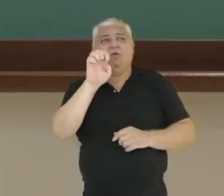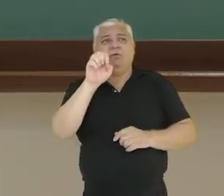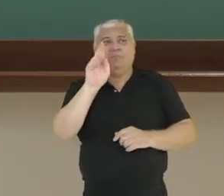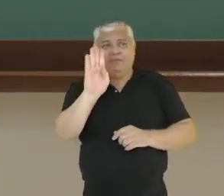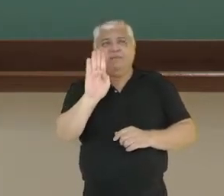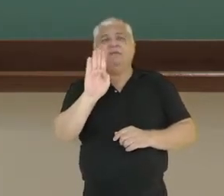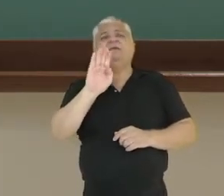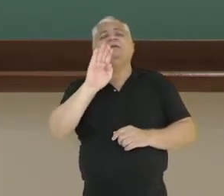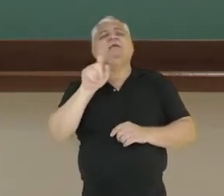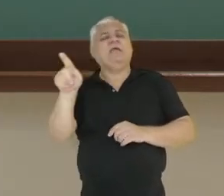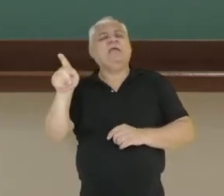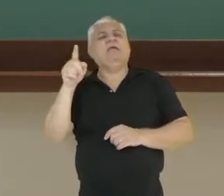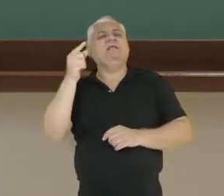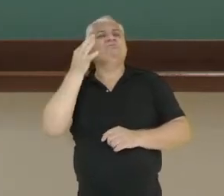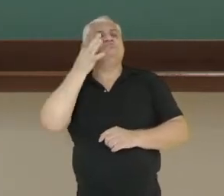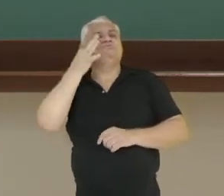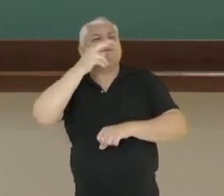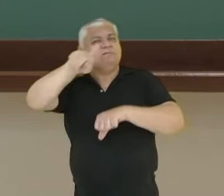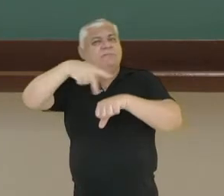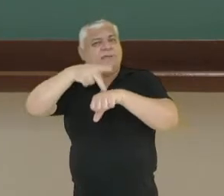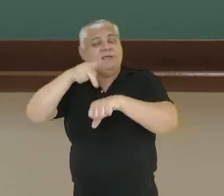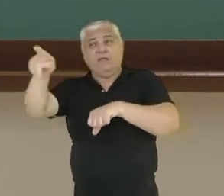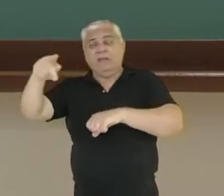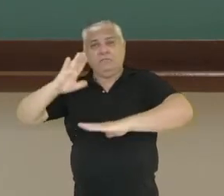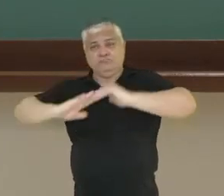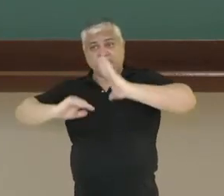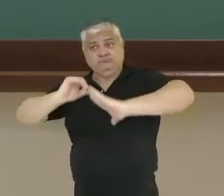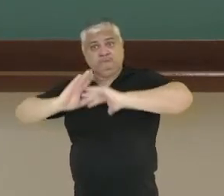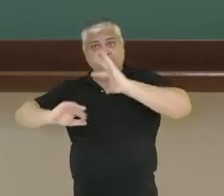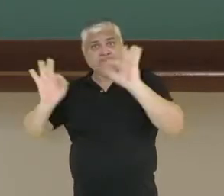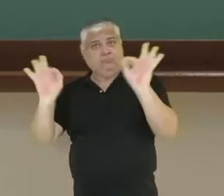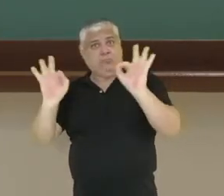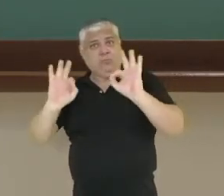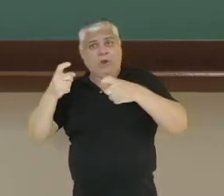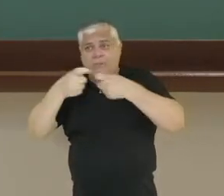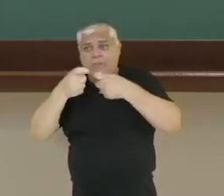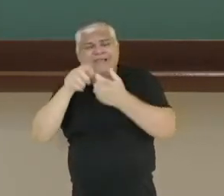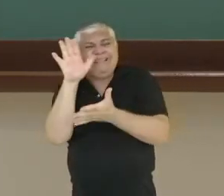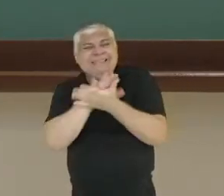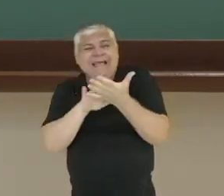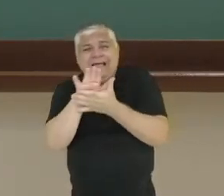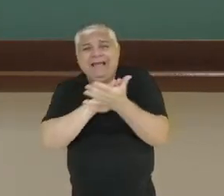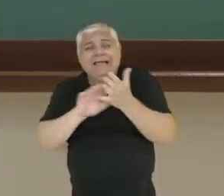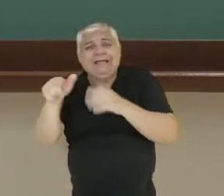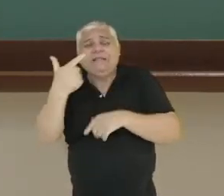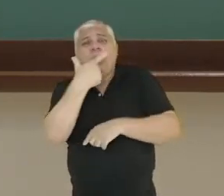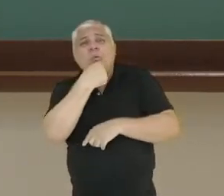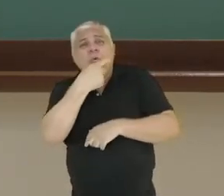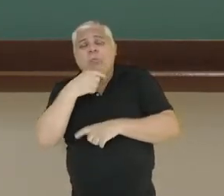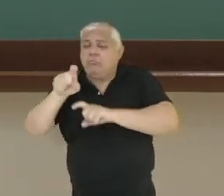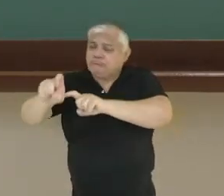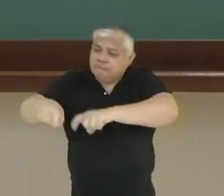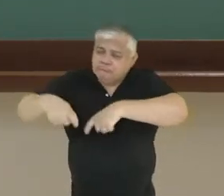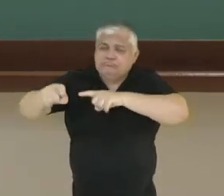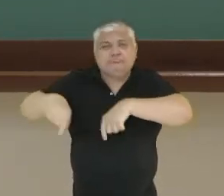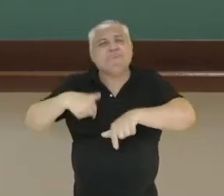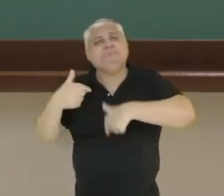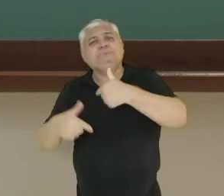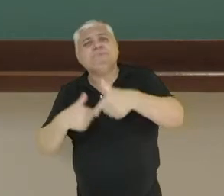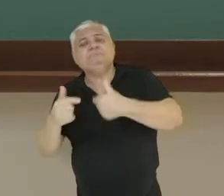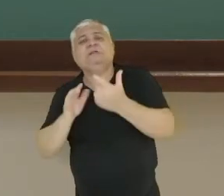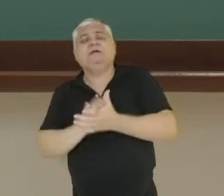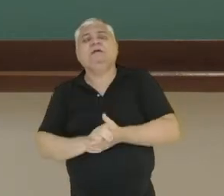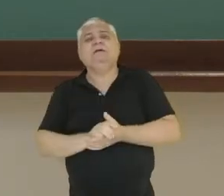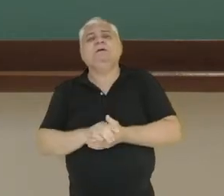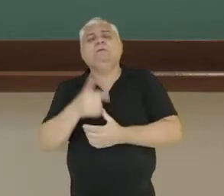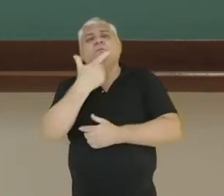Suíça. Ele não era uma pessoa ligada à área da medicina. Ele era um camponês, trabalhador, né? E